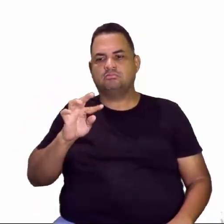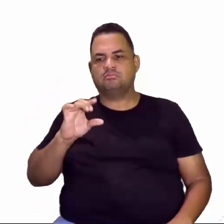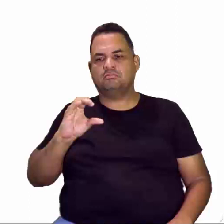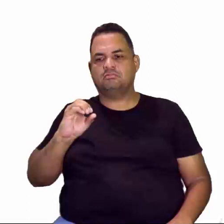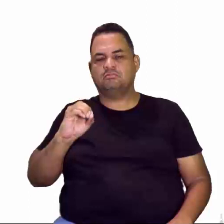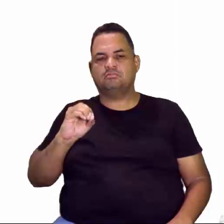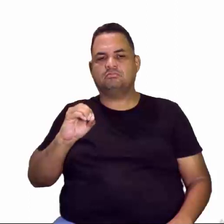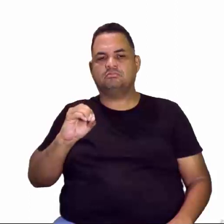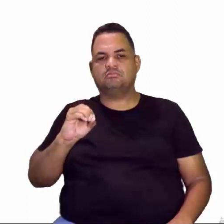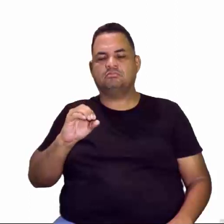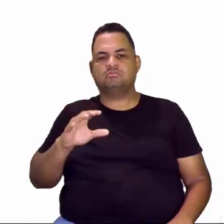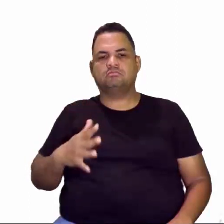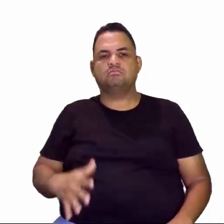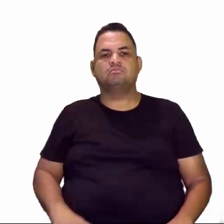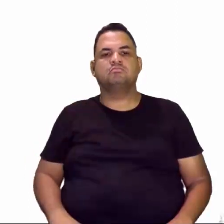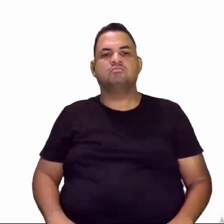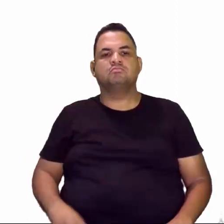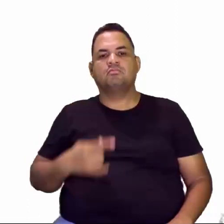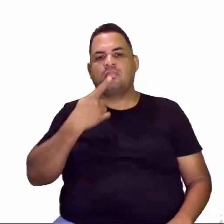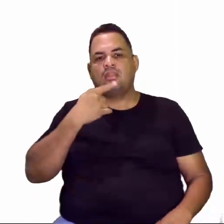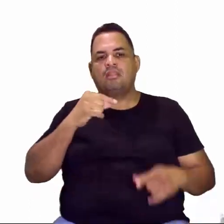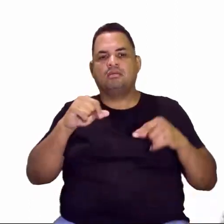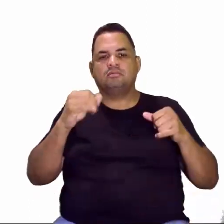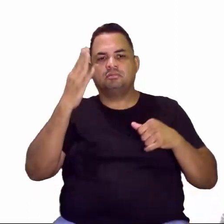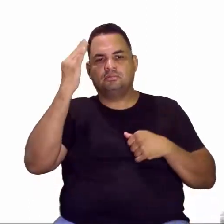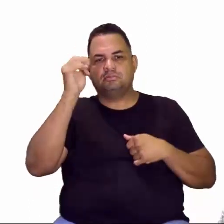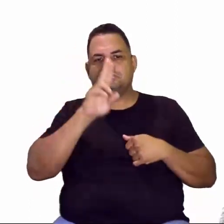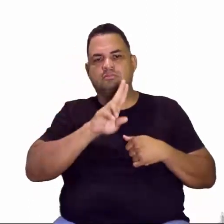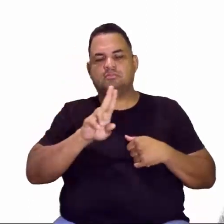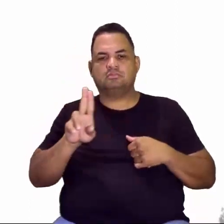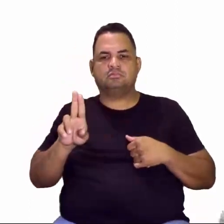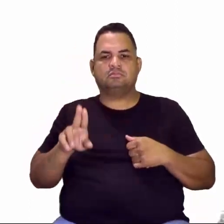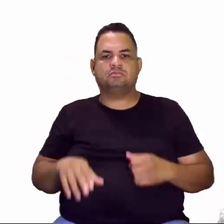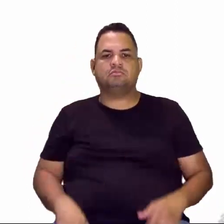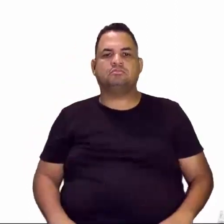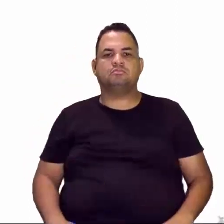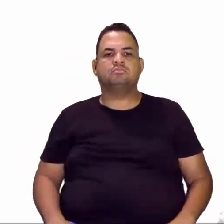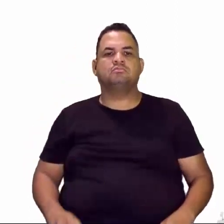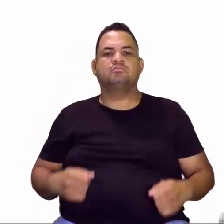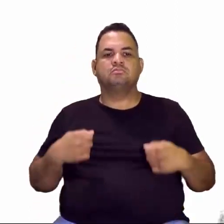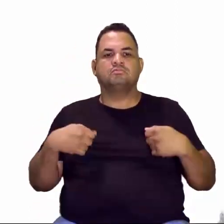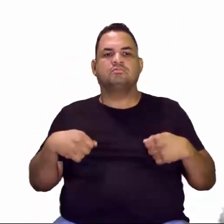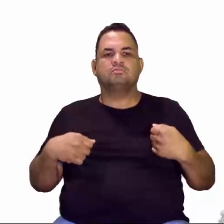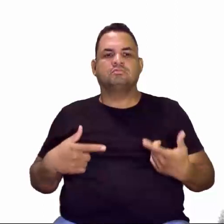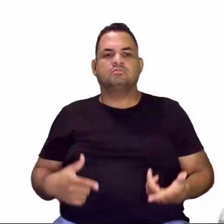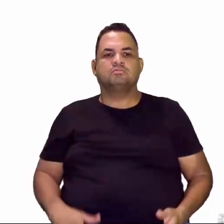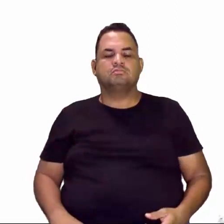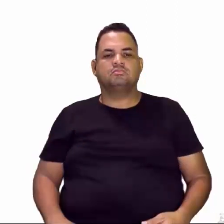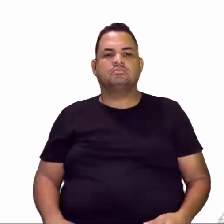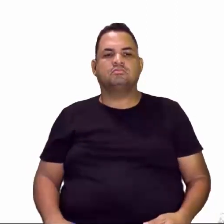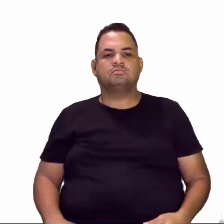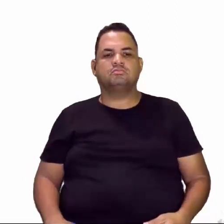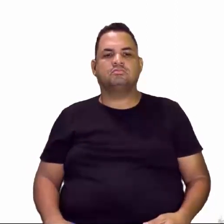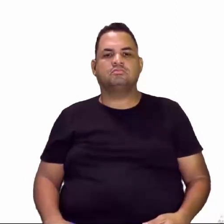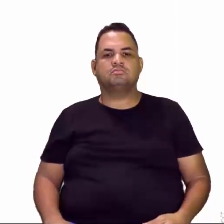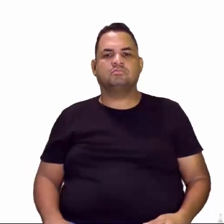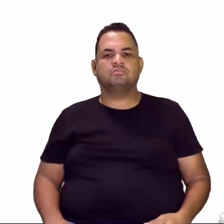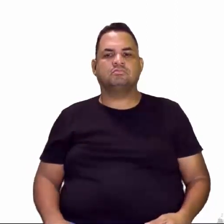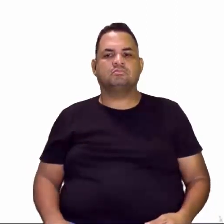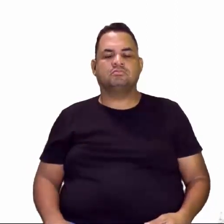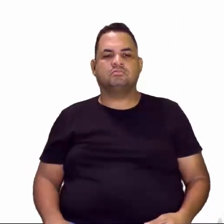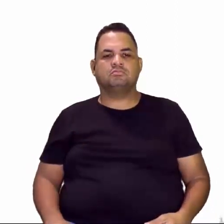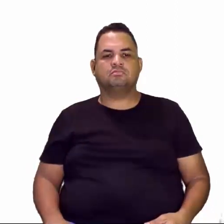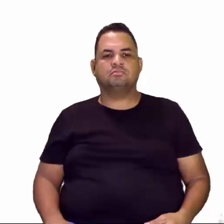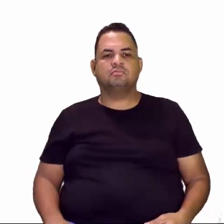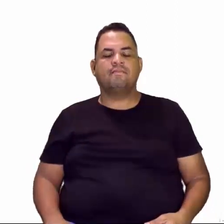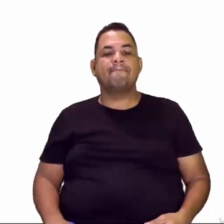certo? E aí, como é um sal, para você saber o nome, basta saber o nome do cátion, que nesse caso aqui é o